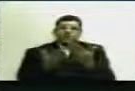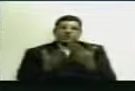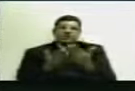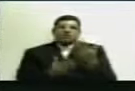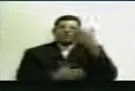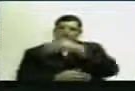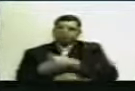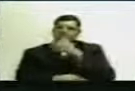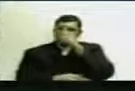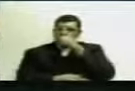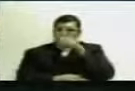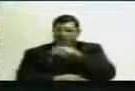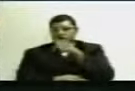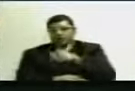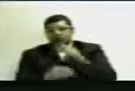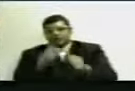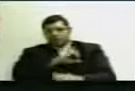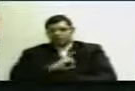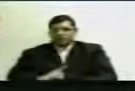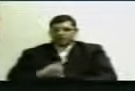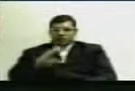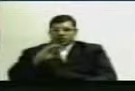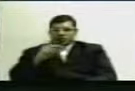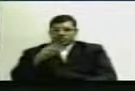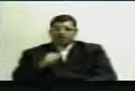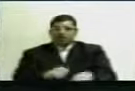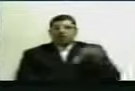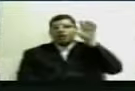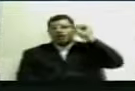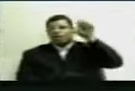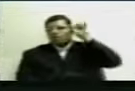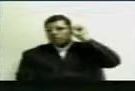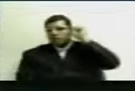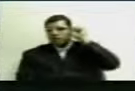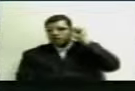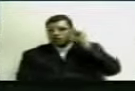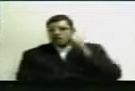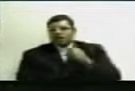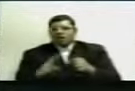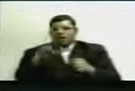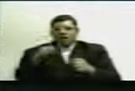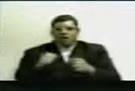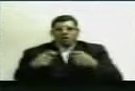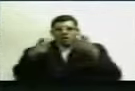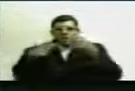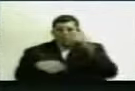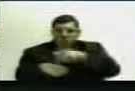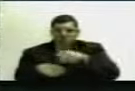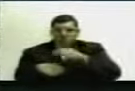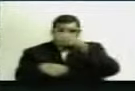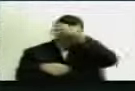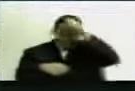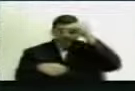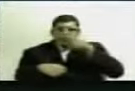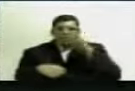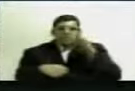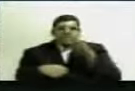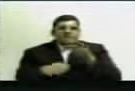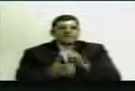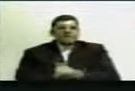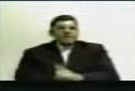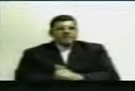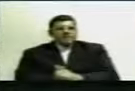Hoje, vindo para cá, deputado Chico Preto, eu ouvia uma rádio local e o radialista